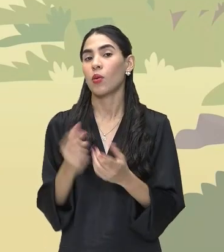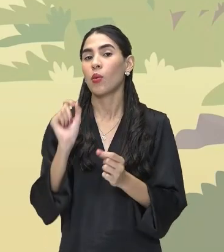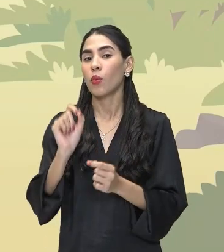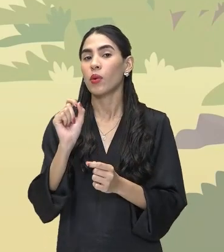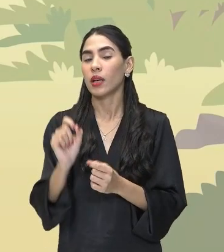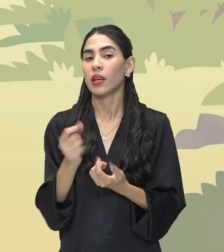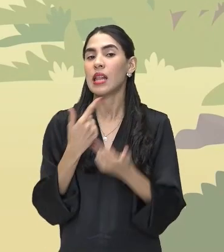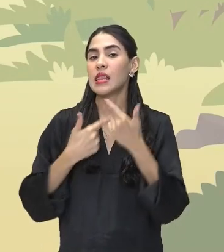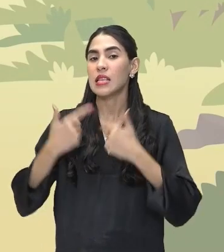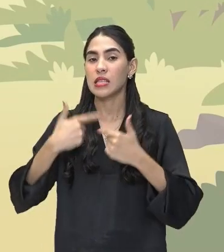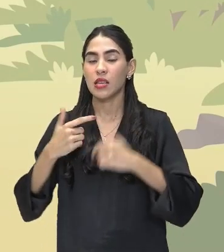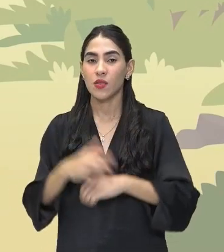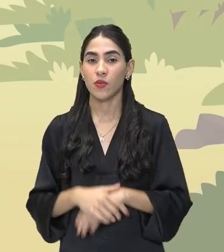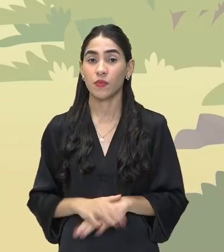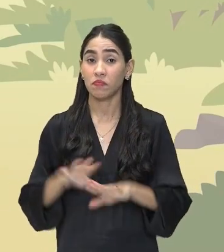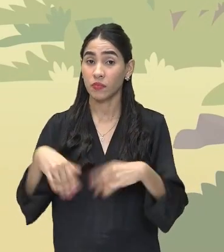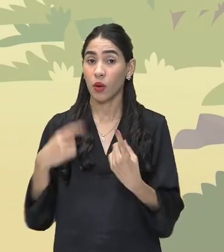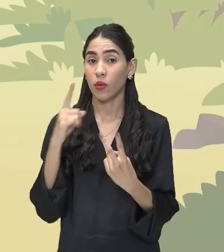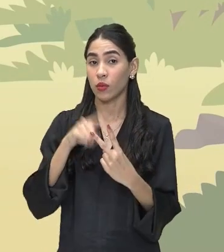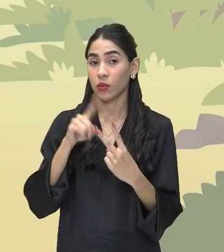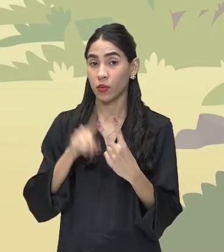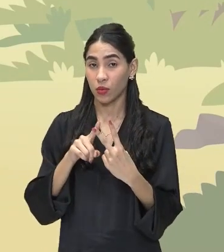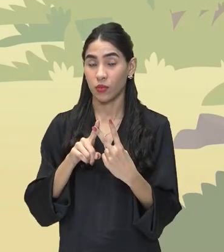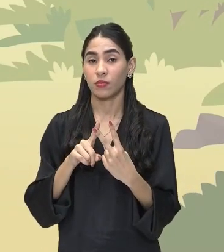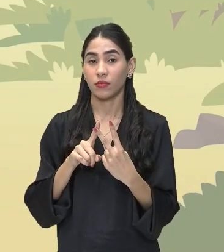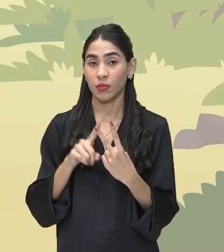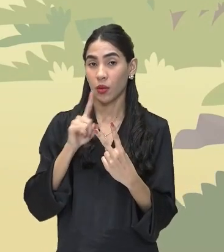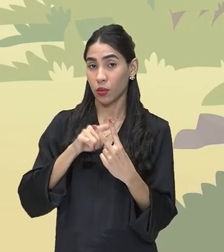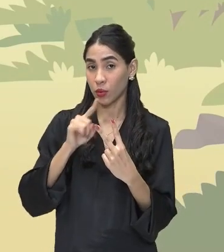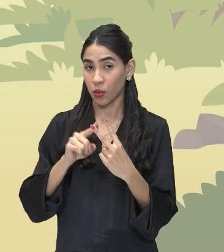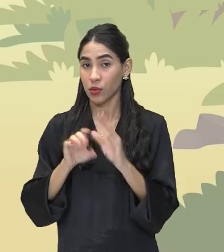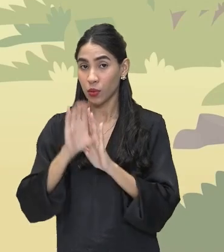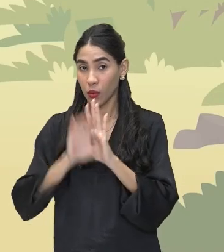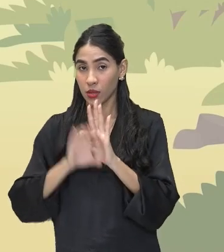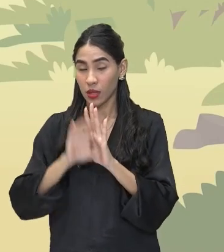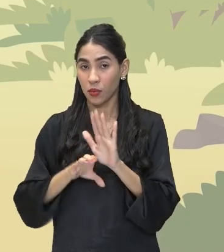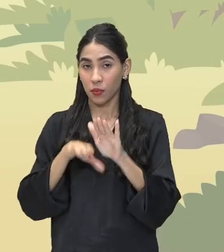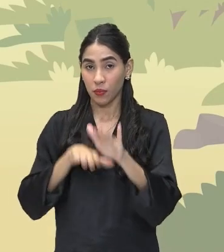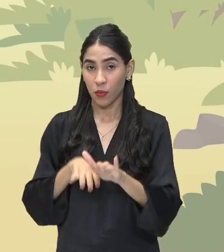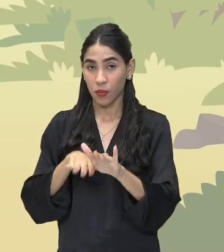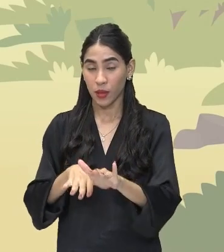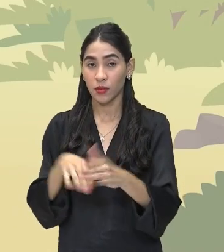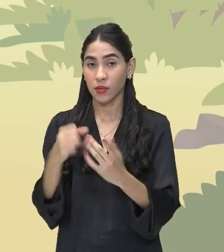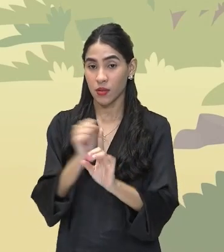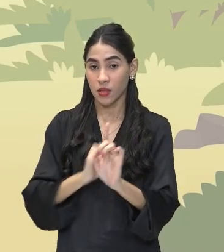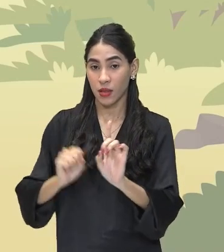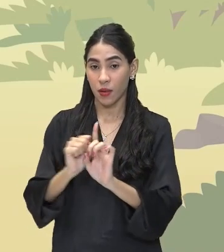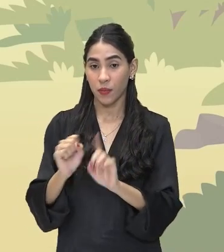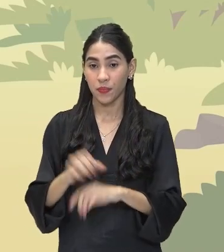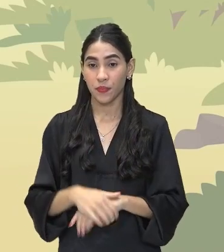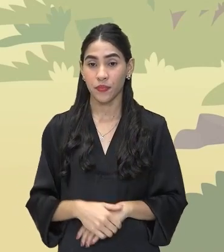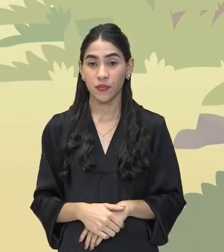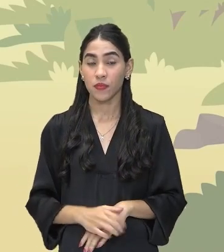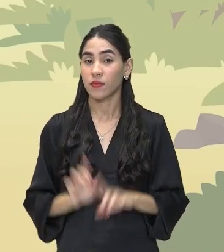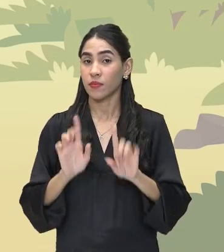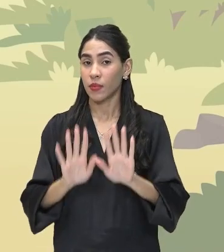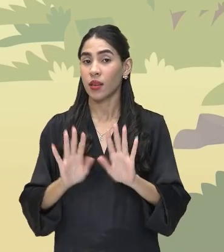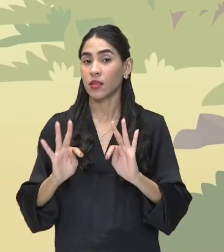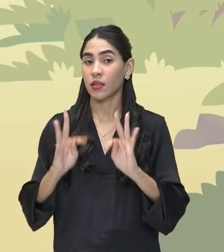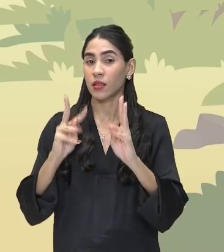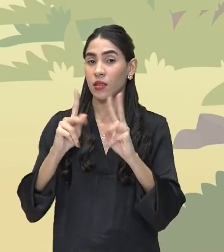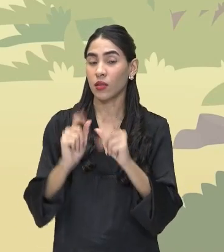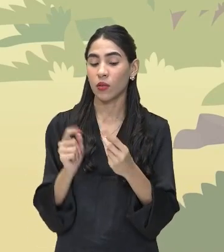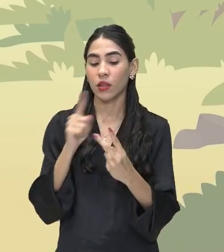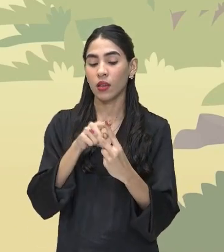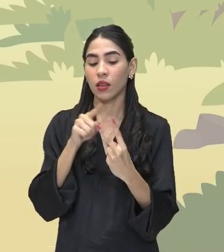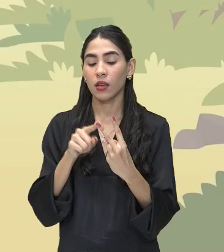Então, vejam lá. Então, temos duas definições de movimentos sociais, mas todas elas